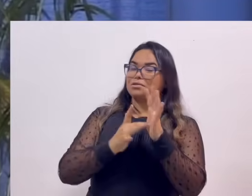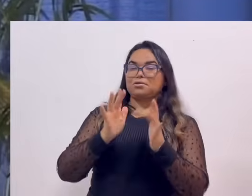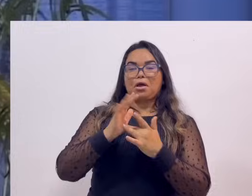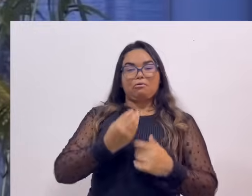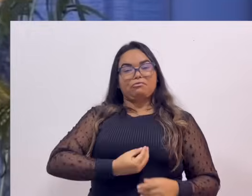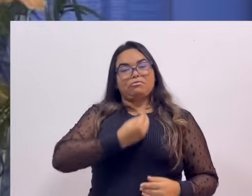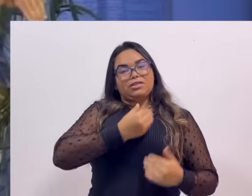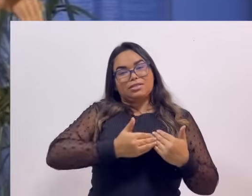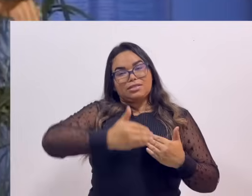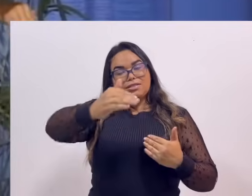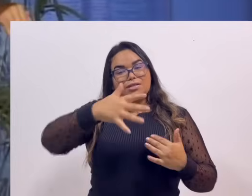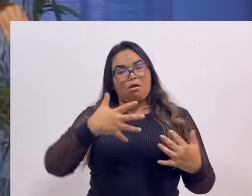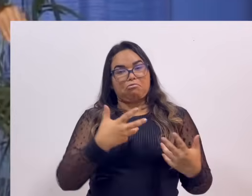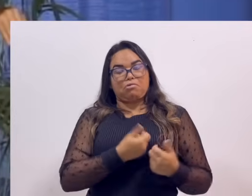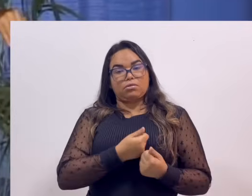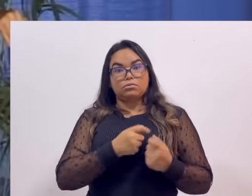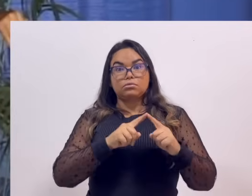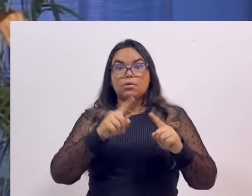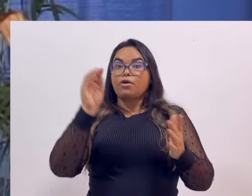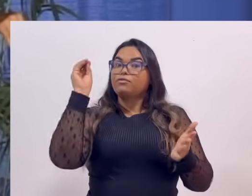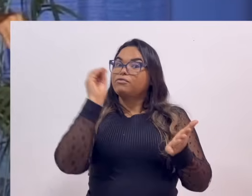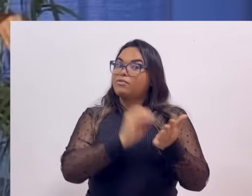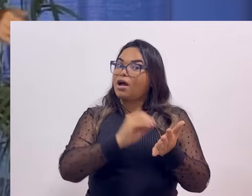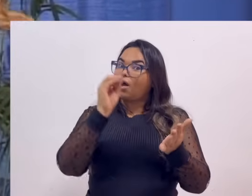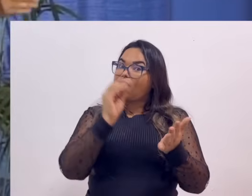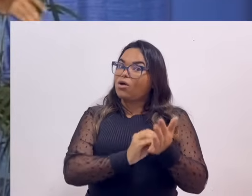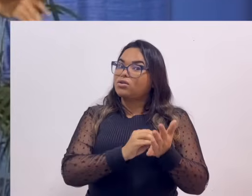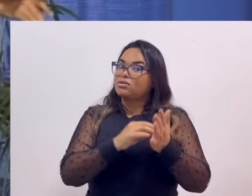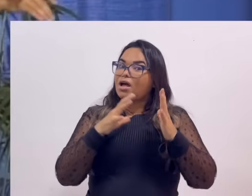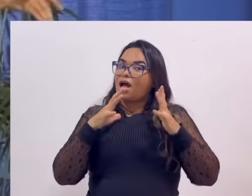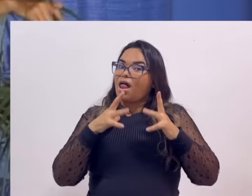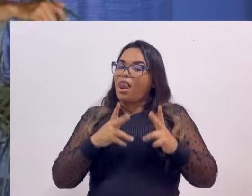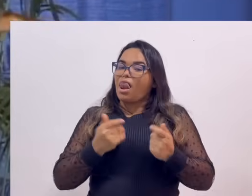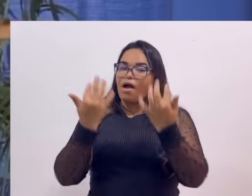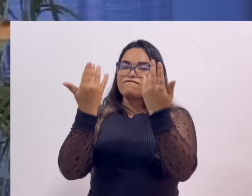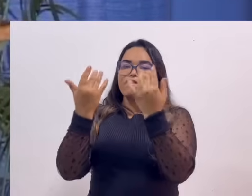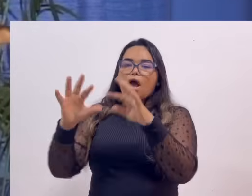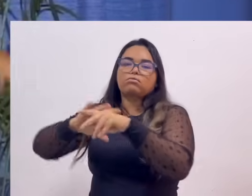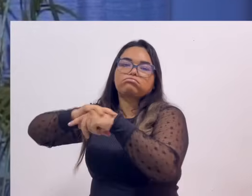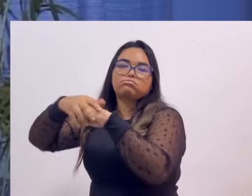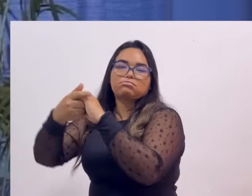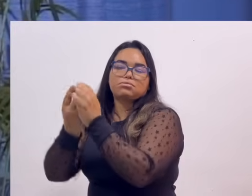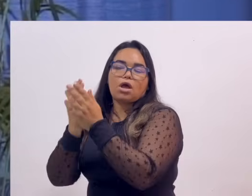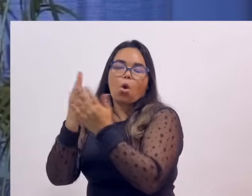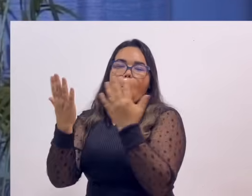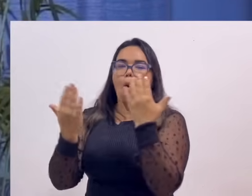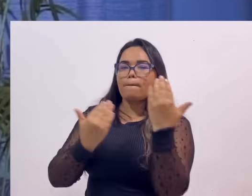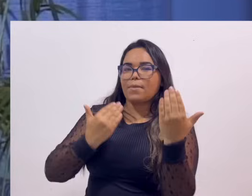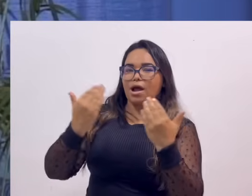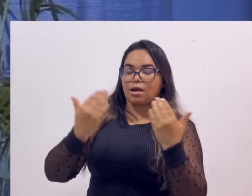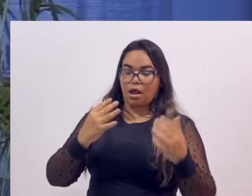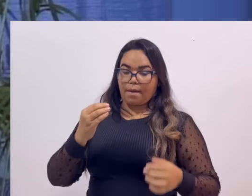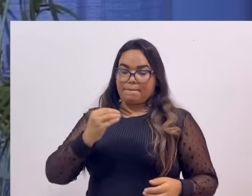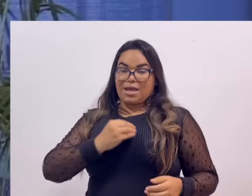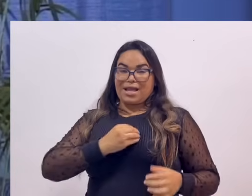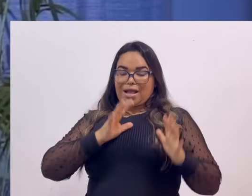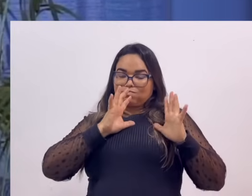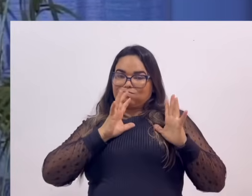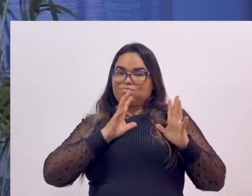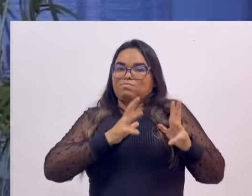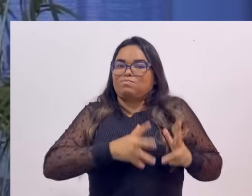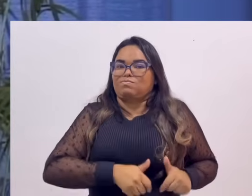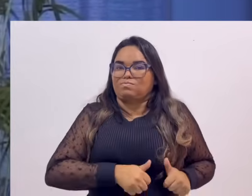agora estou salvo mas ainda falta lavar-se sim ou não a limpeza pelo